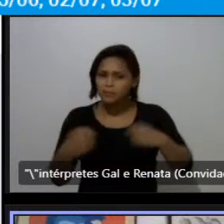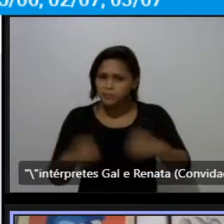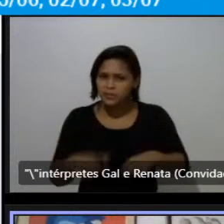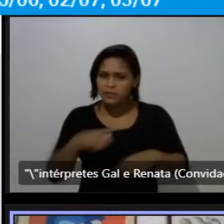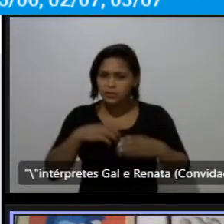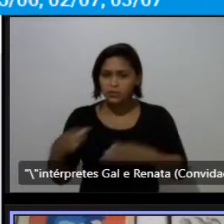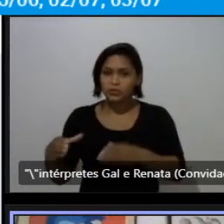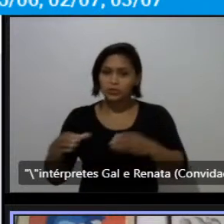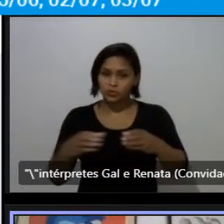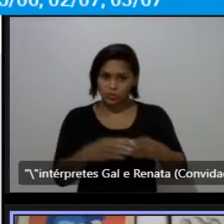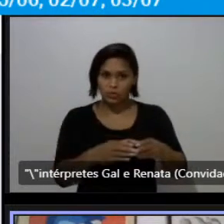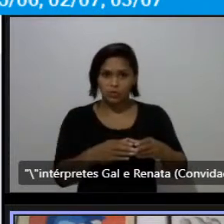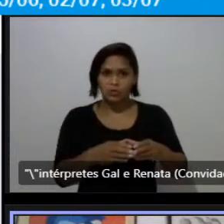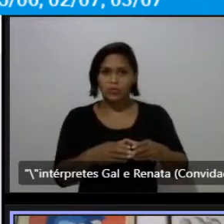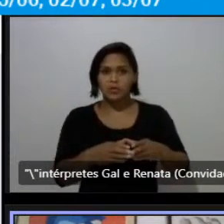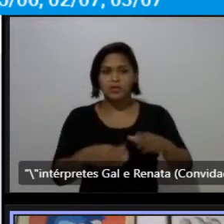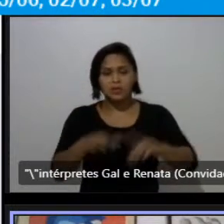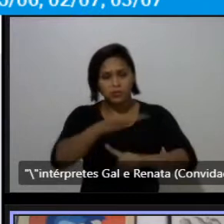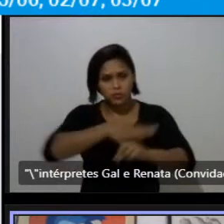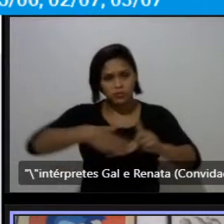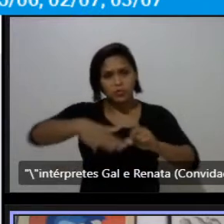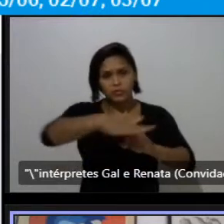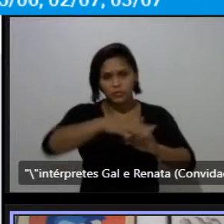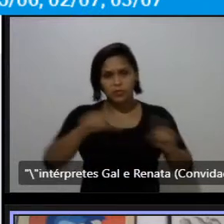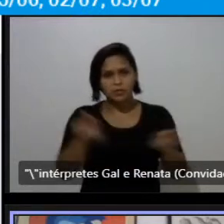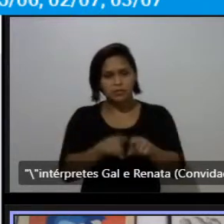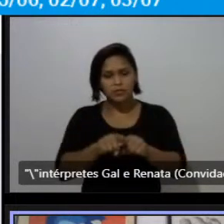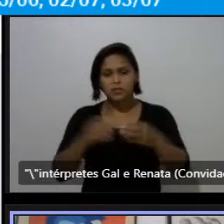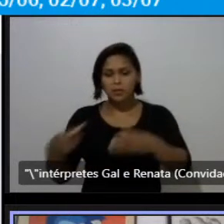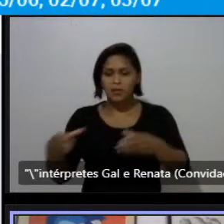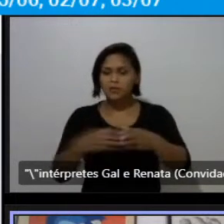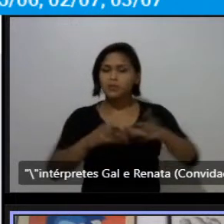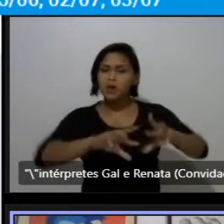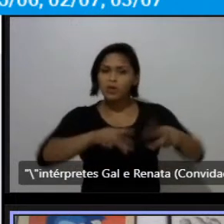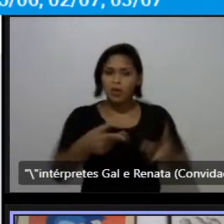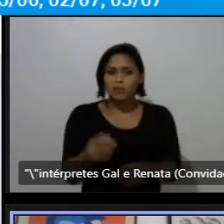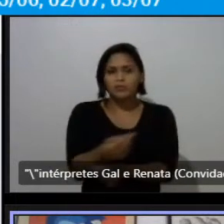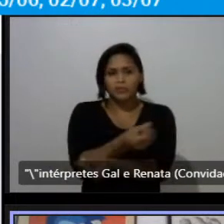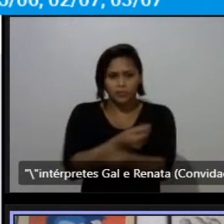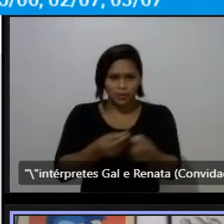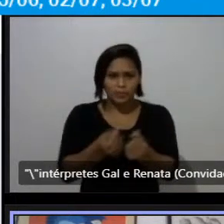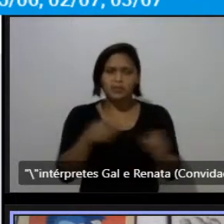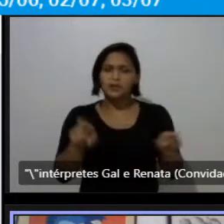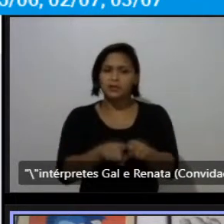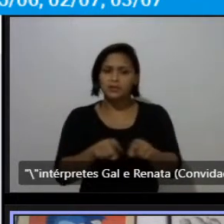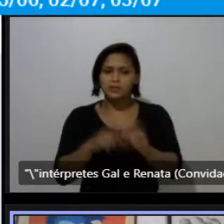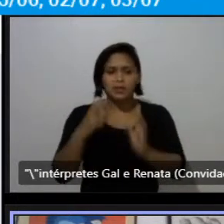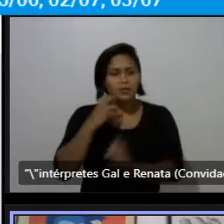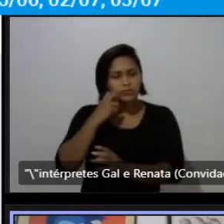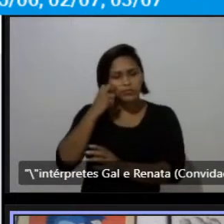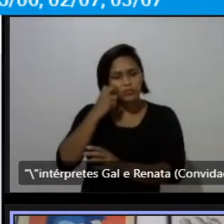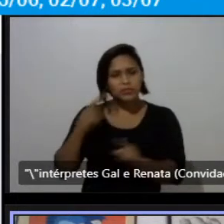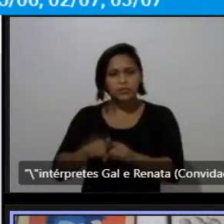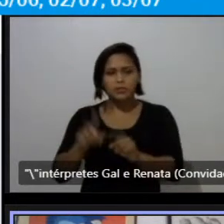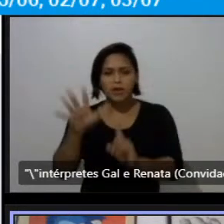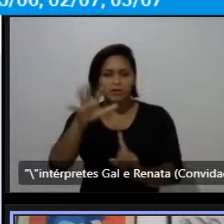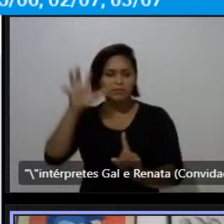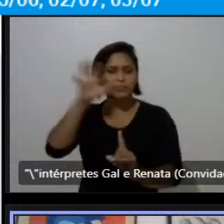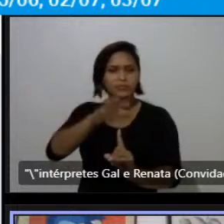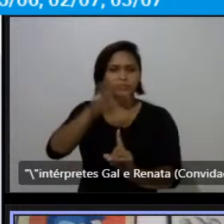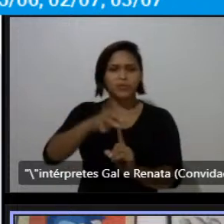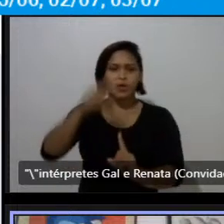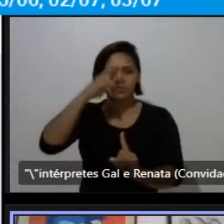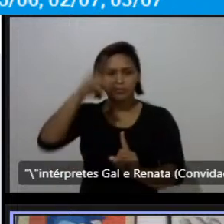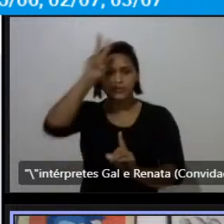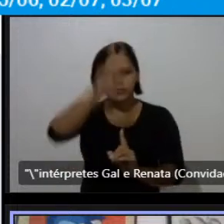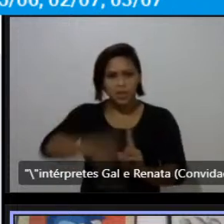de ocupação dos movimentos sociais, mas também é o mesmo espaço onde o capital também constrange e acaba impondo a sua leitura e a